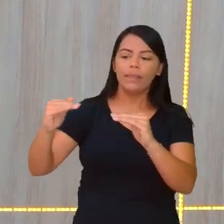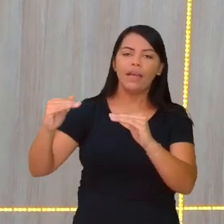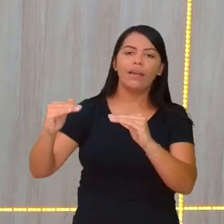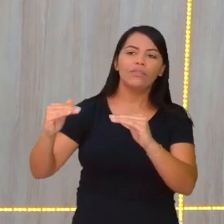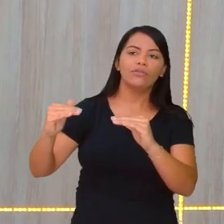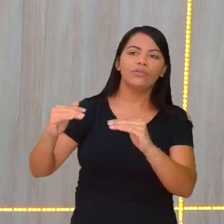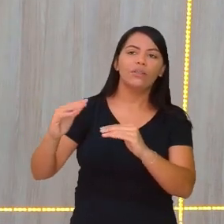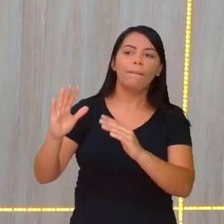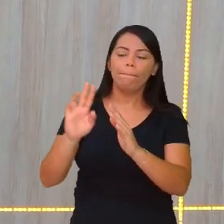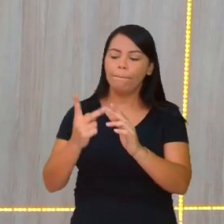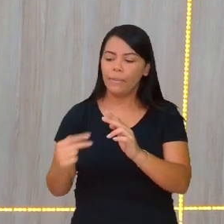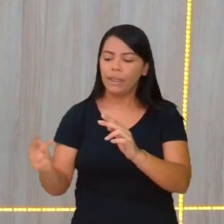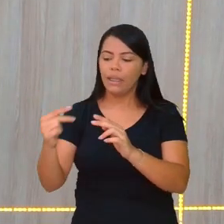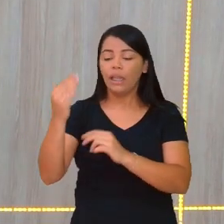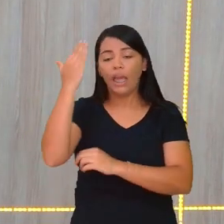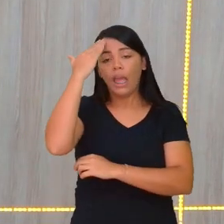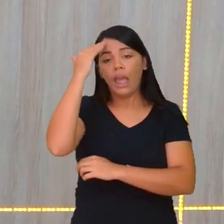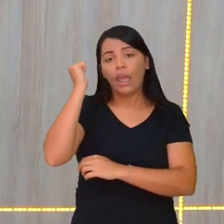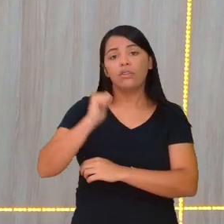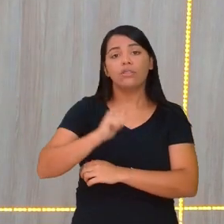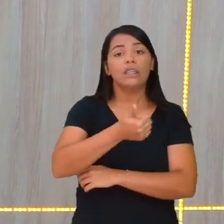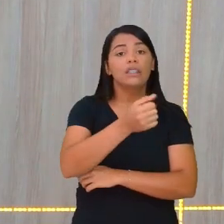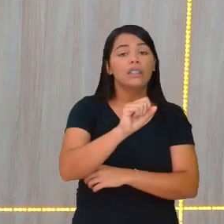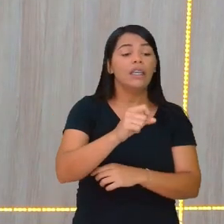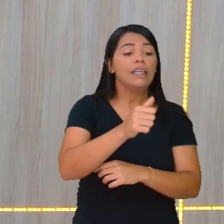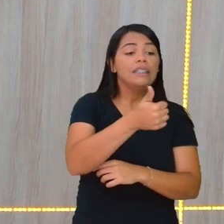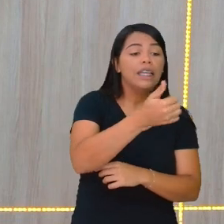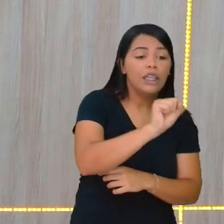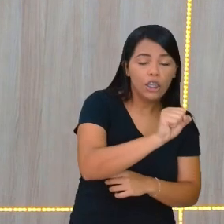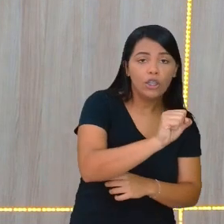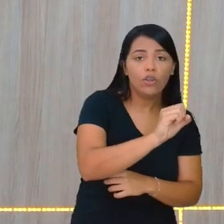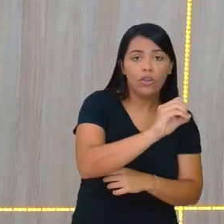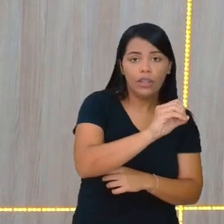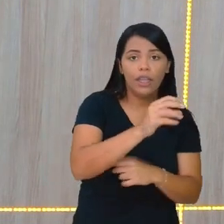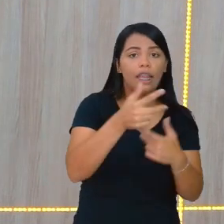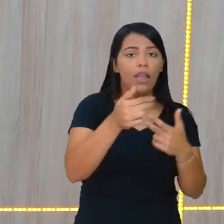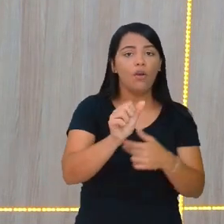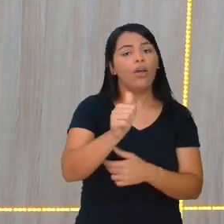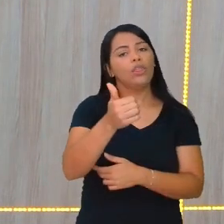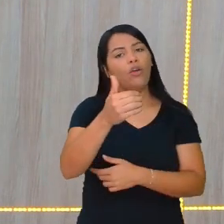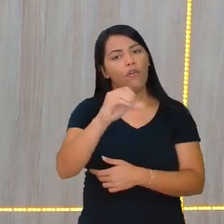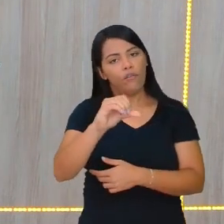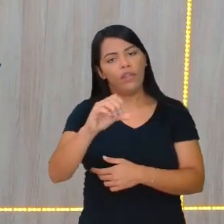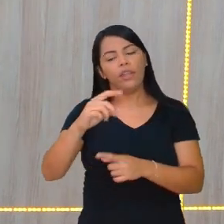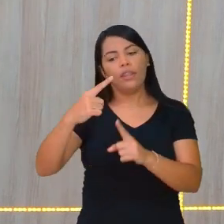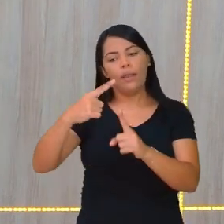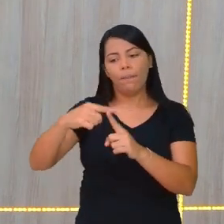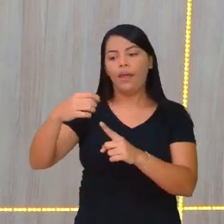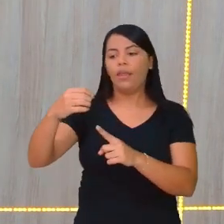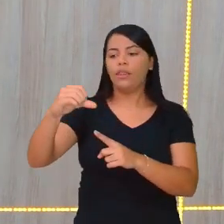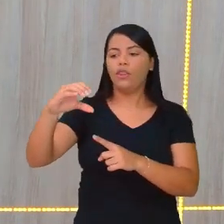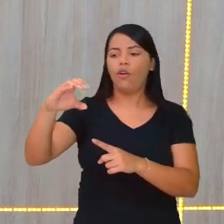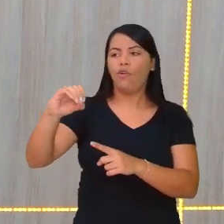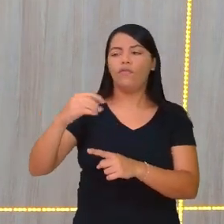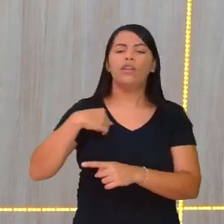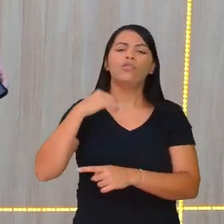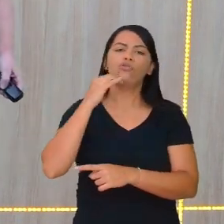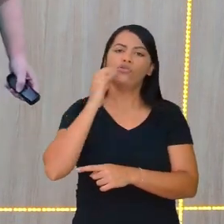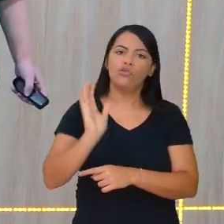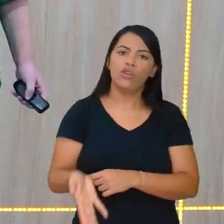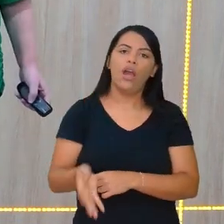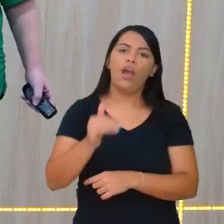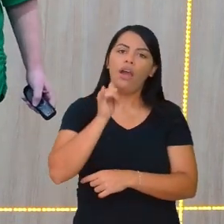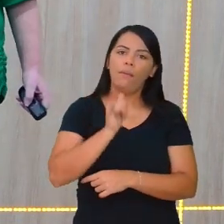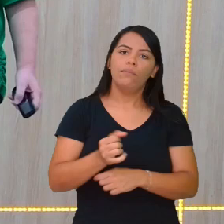sei que 180 é 90 mais 90, porque quando a gente divide em partes iguais. Eu já disse, isso é muito importante